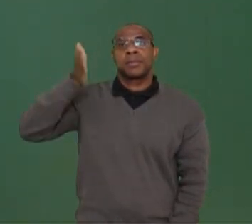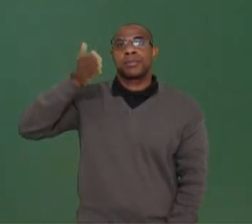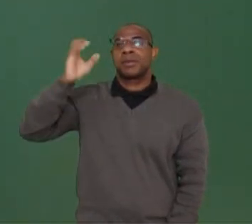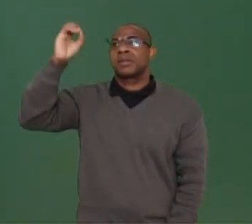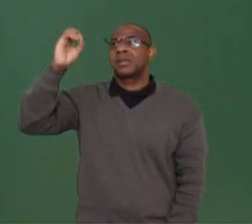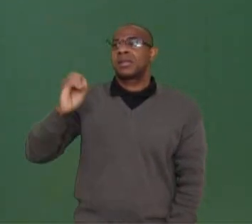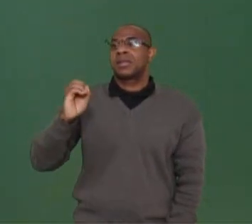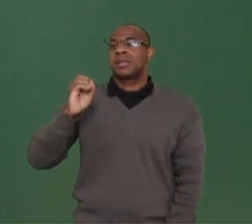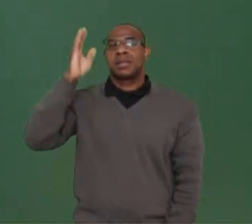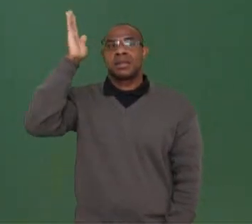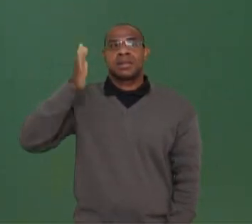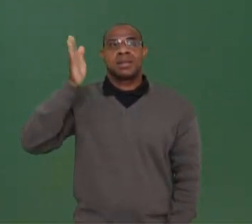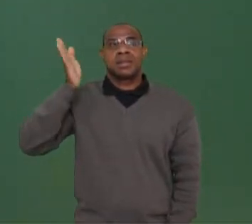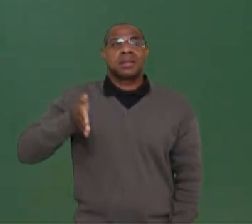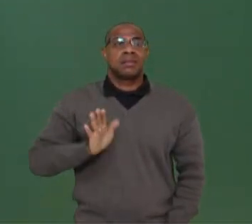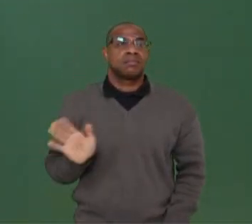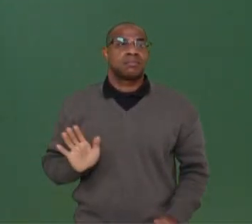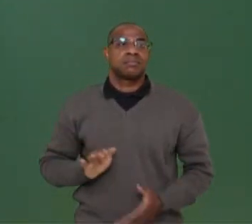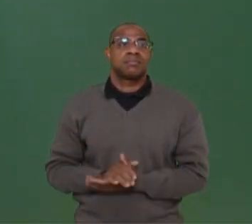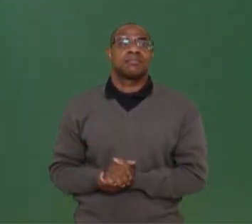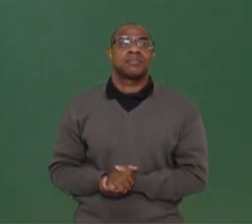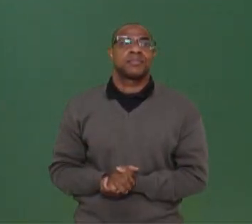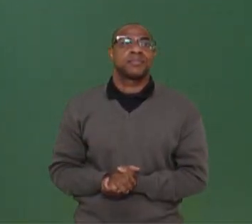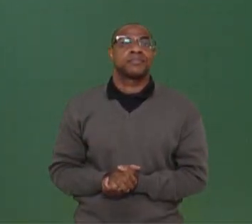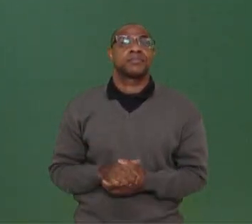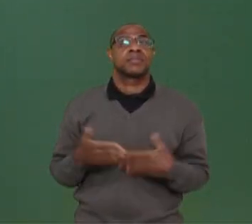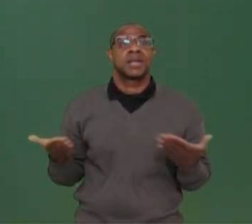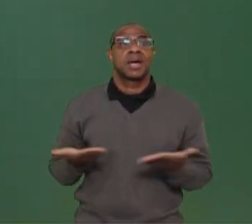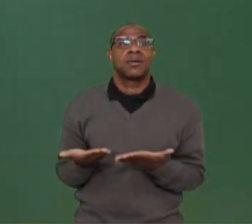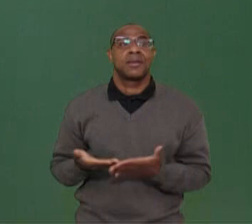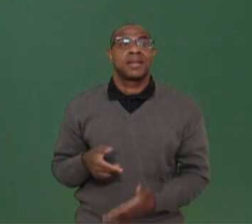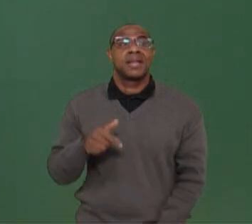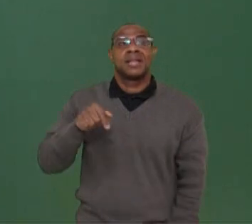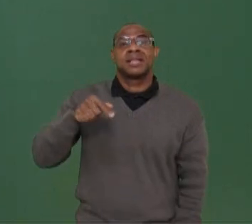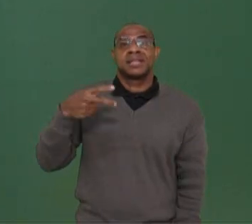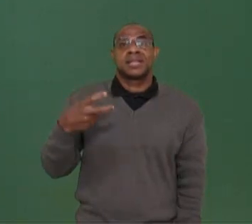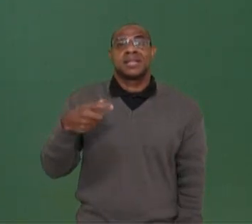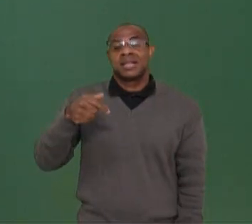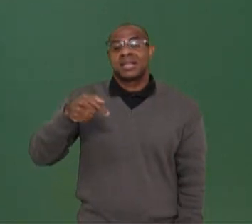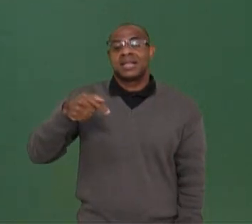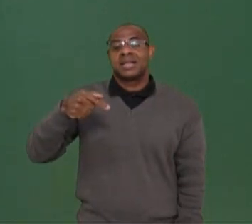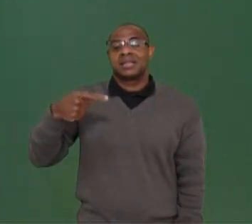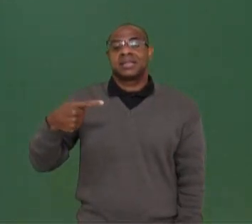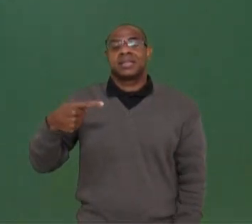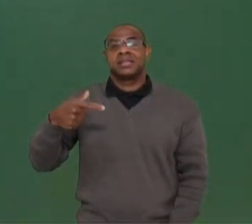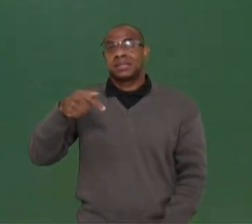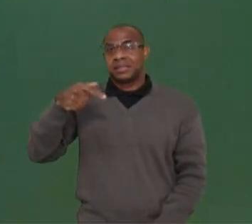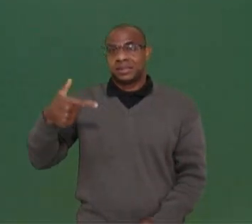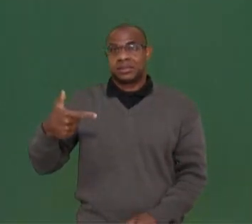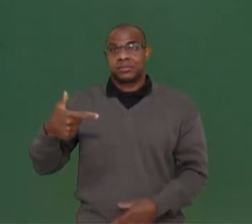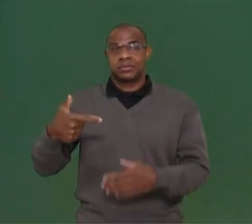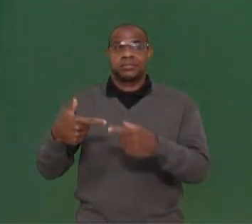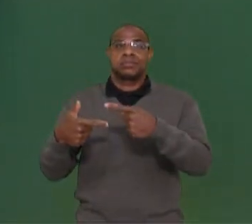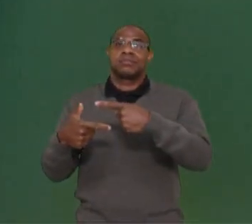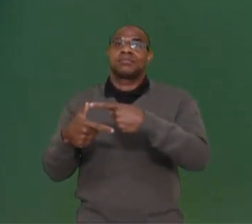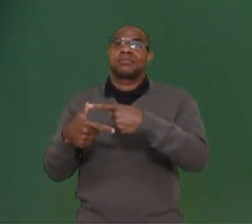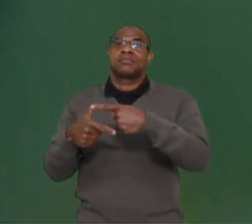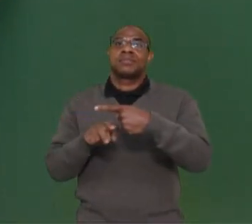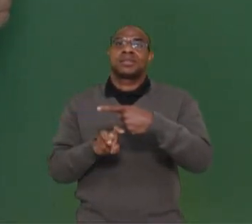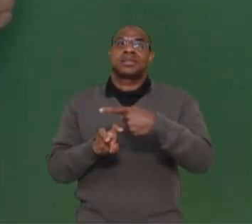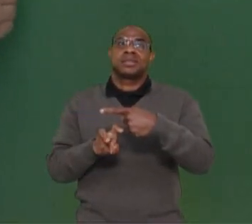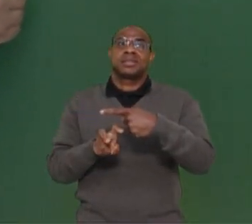zero, dividindo por 10 em cima e embaixo. Agora, o 72 e o 504, eu vou dividir por 6.